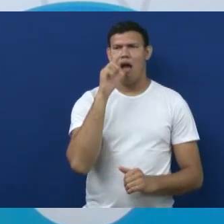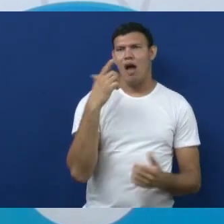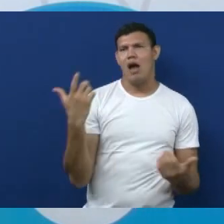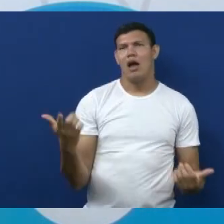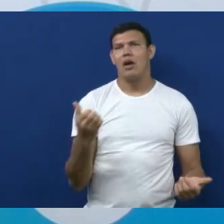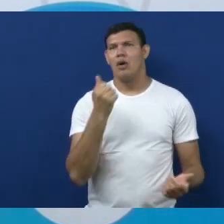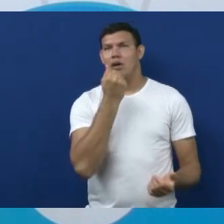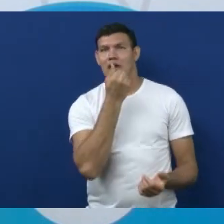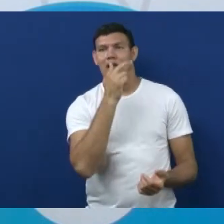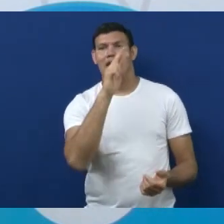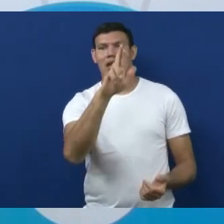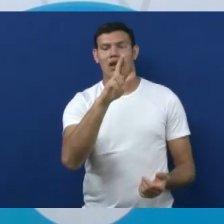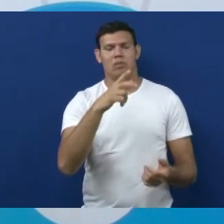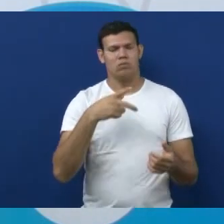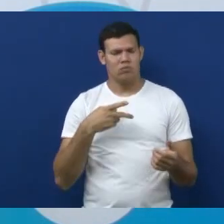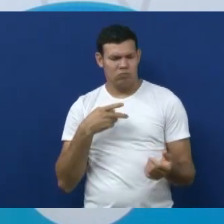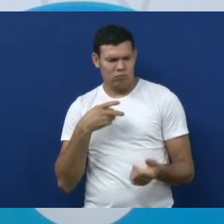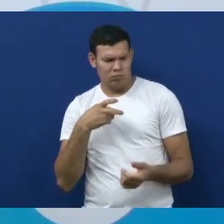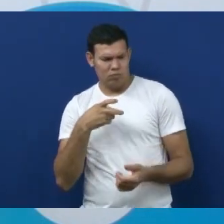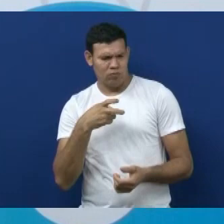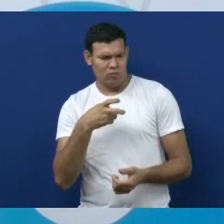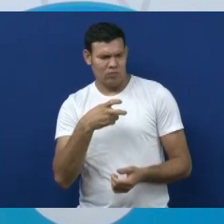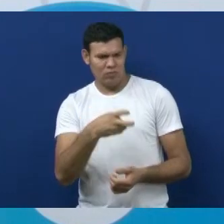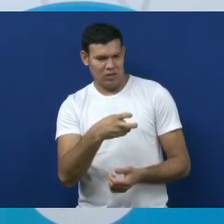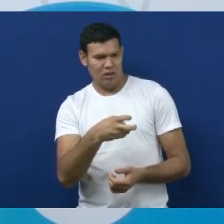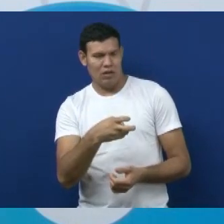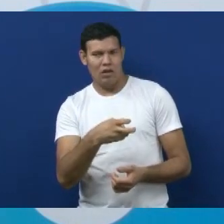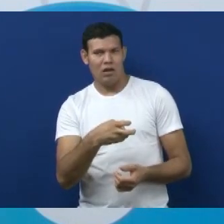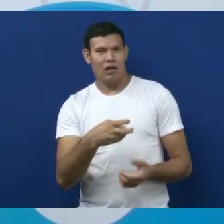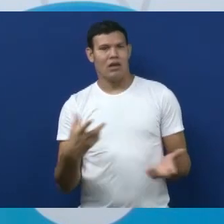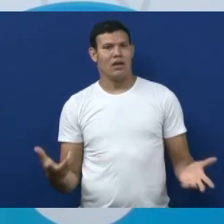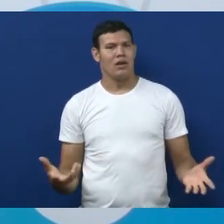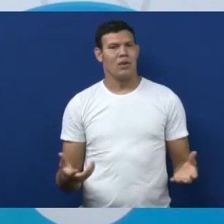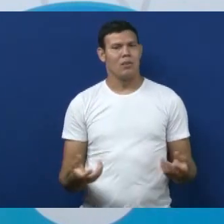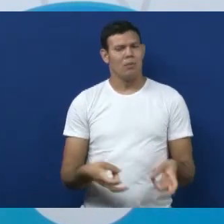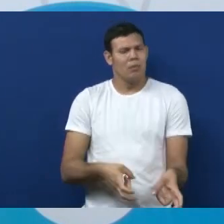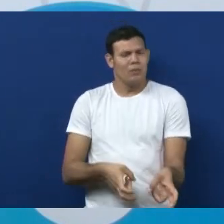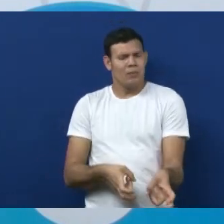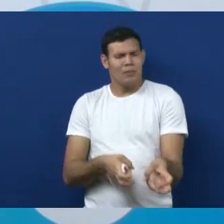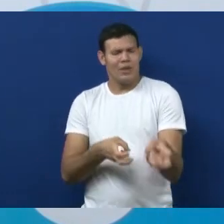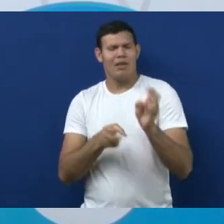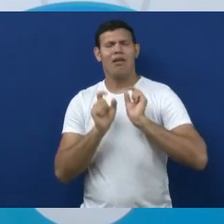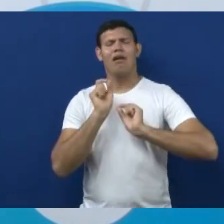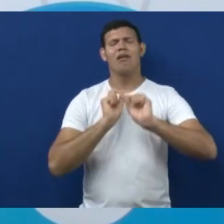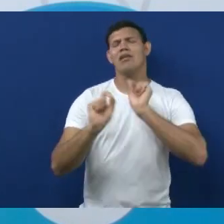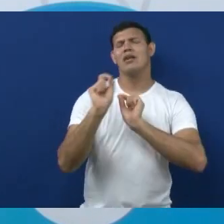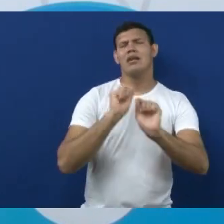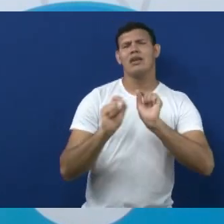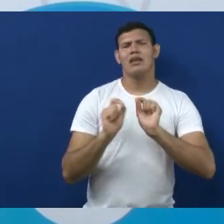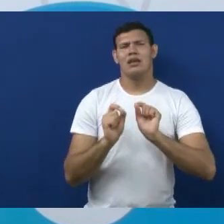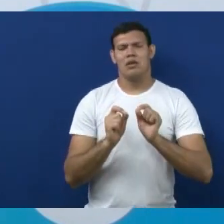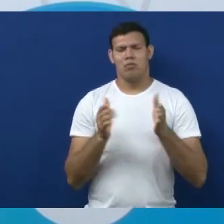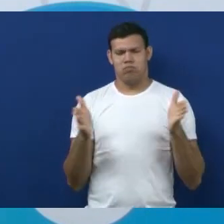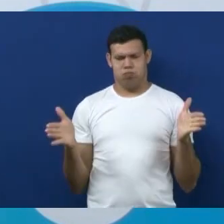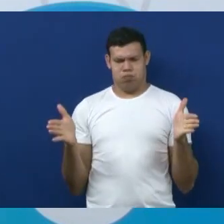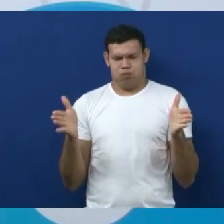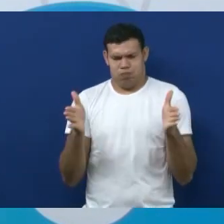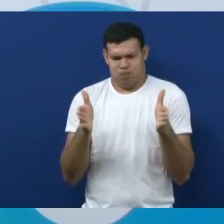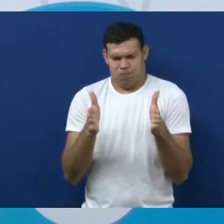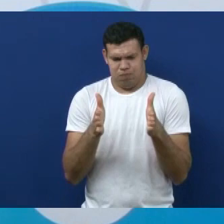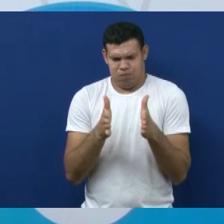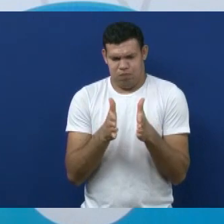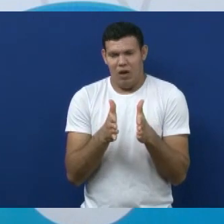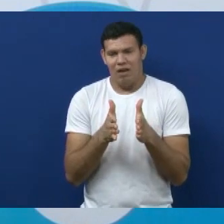força naquele êmbolo, o que vai acontecer? O que tiver dentro da seringa vai ser comprimido. Isso é